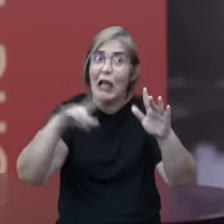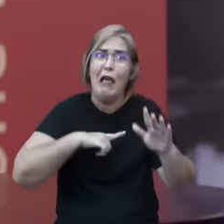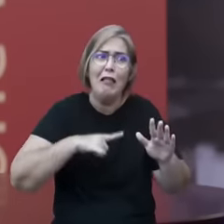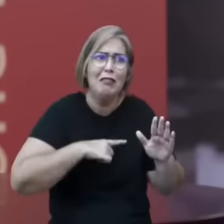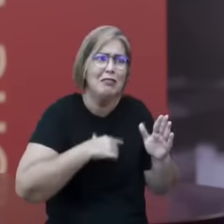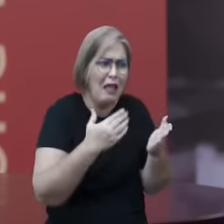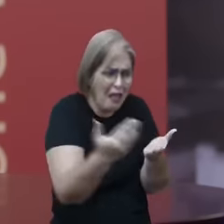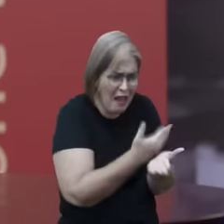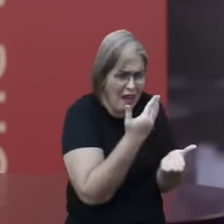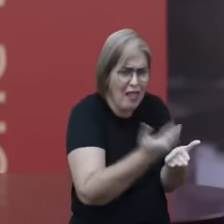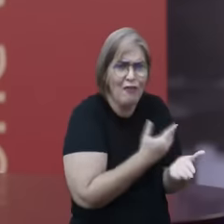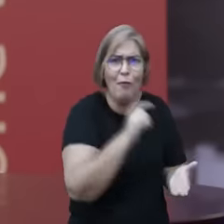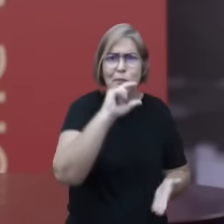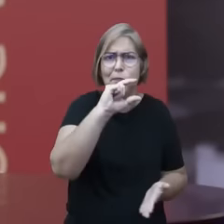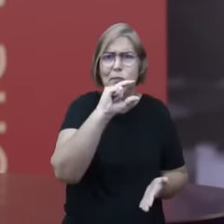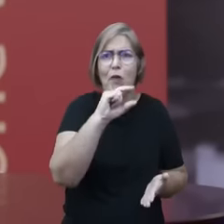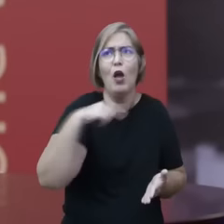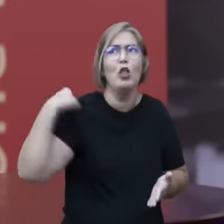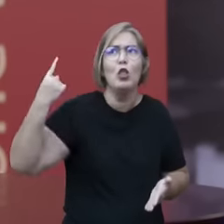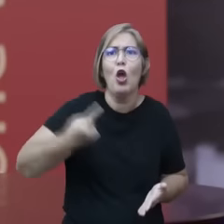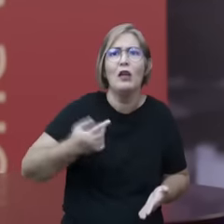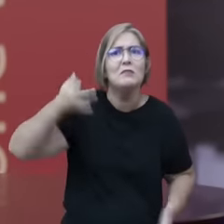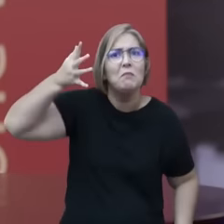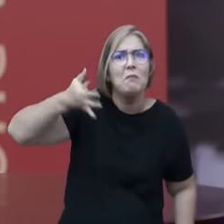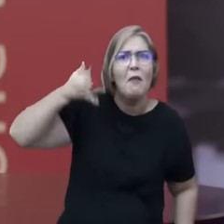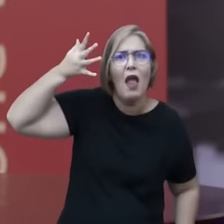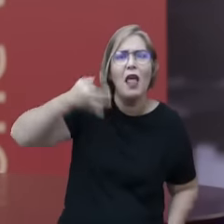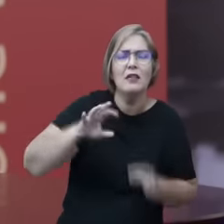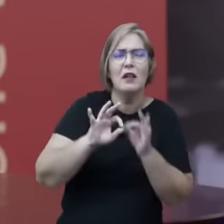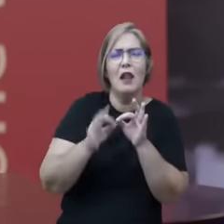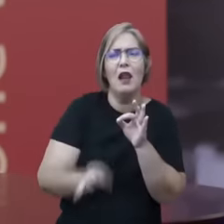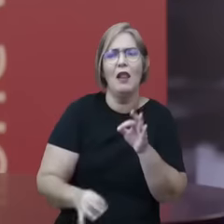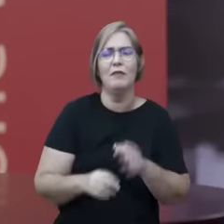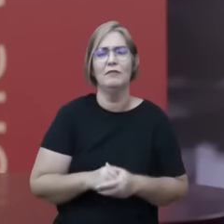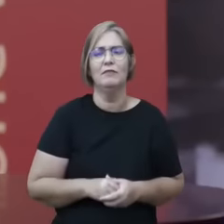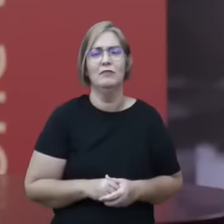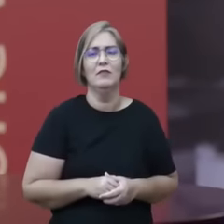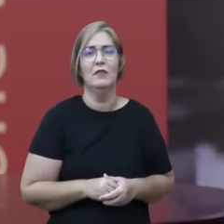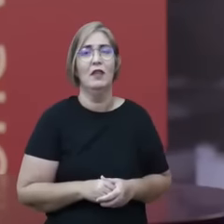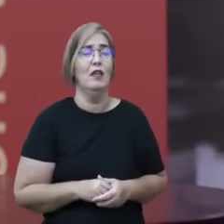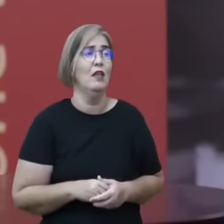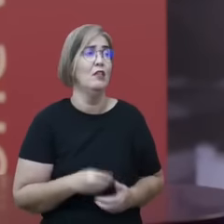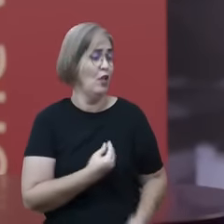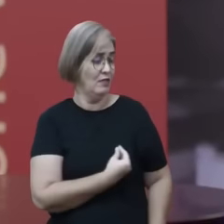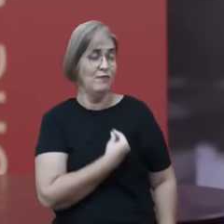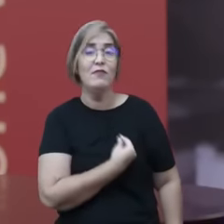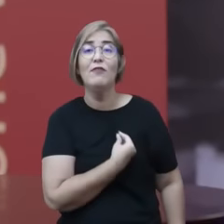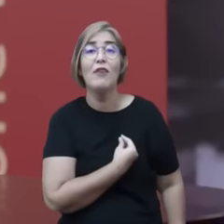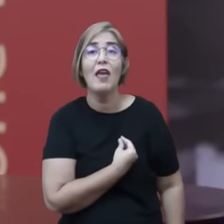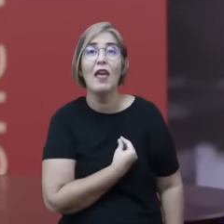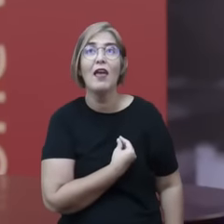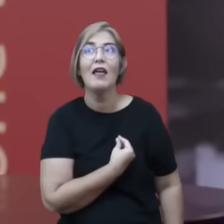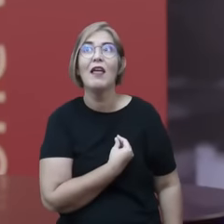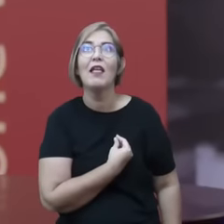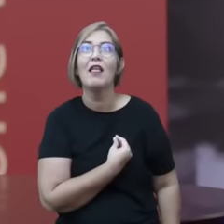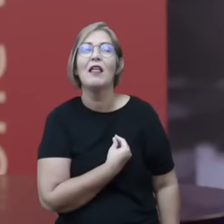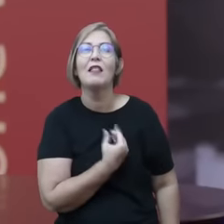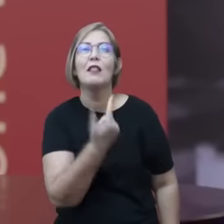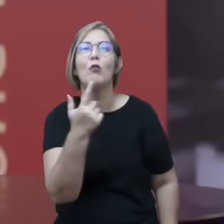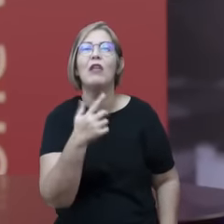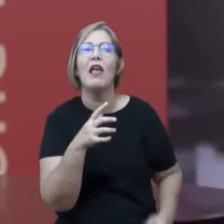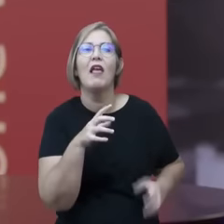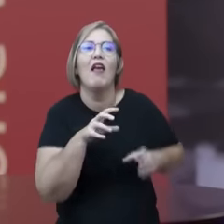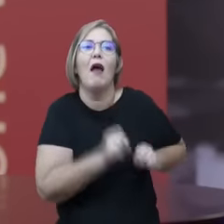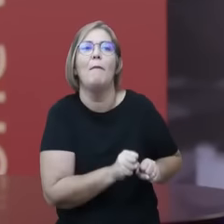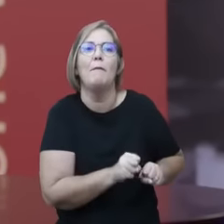essa análise que nós fizemos, né? Porque é necessário viver sem apelo. Porque é necessário ter a paixão de um místico na alma de um cético.